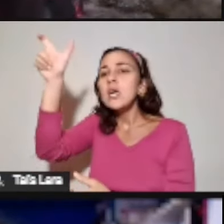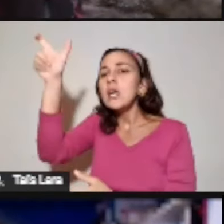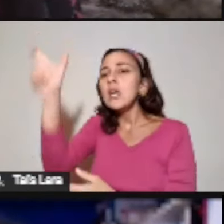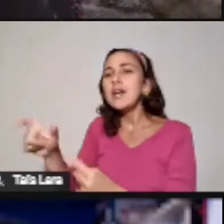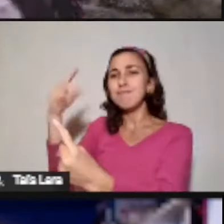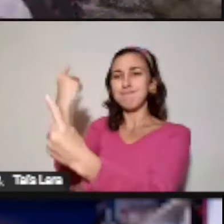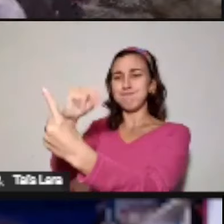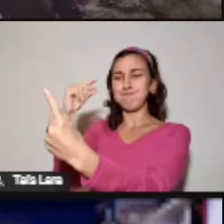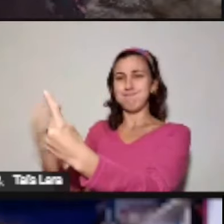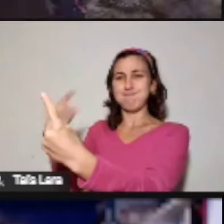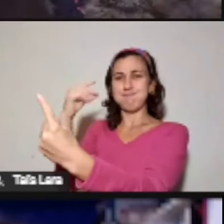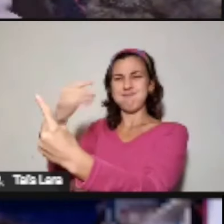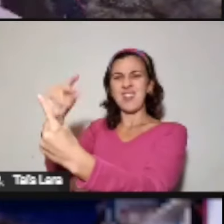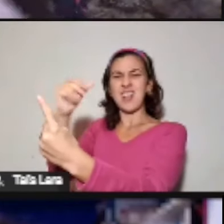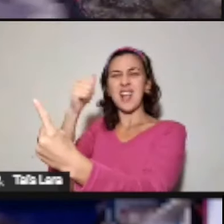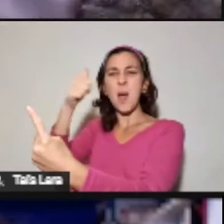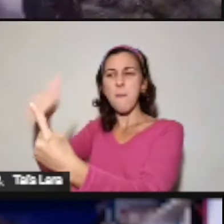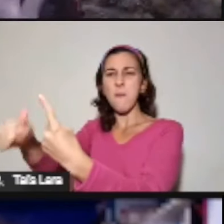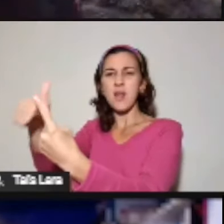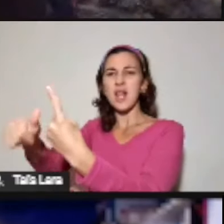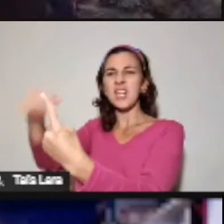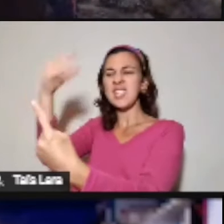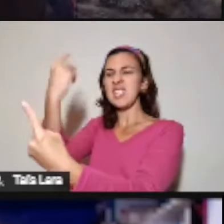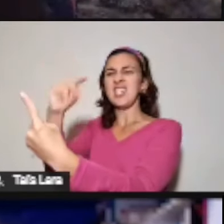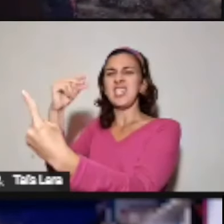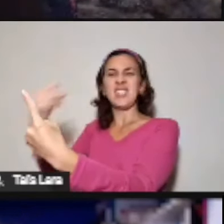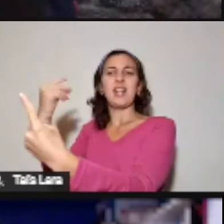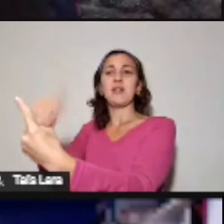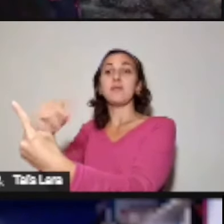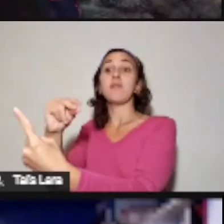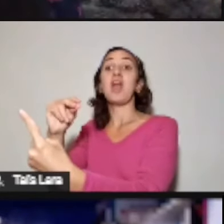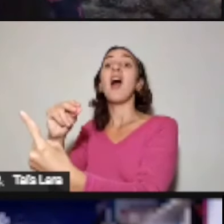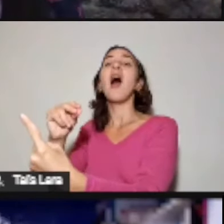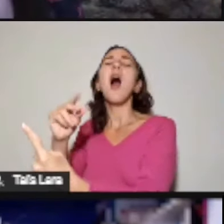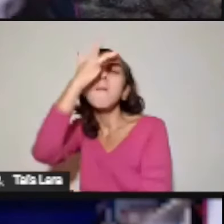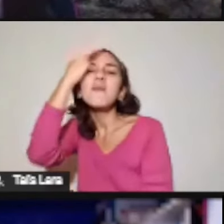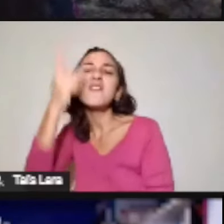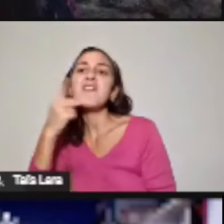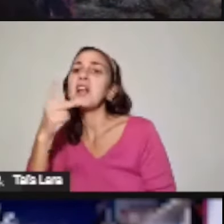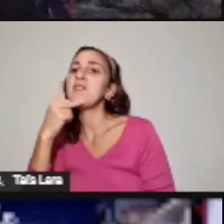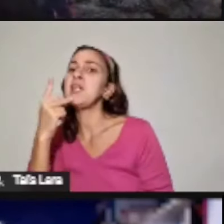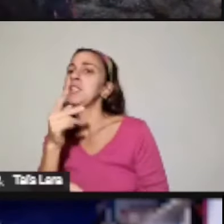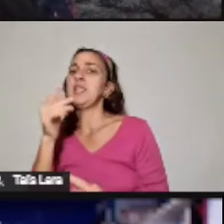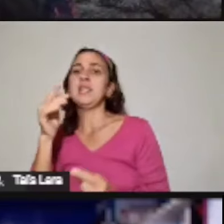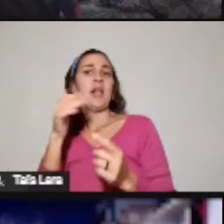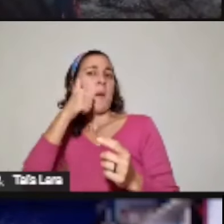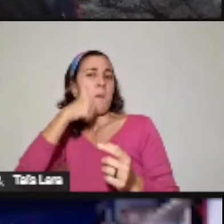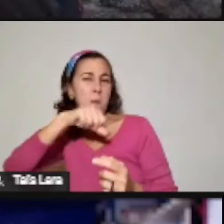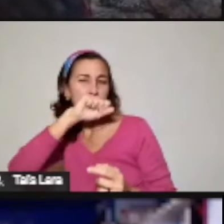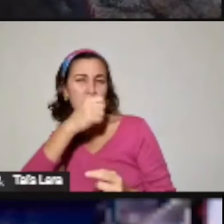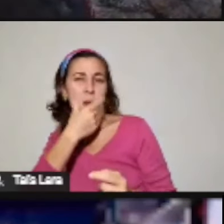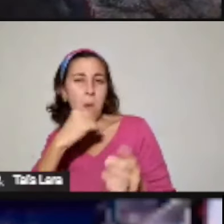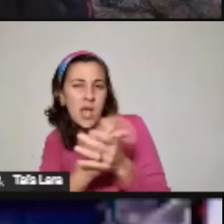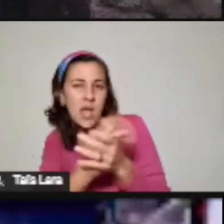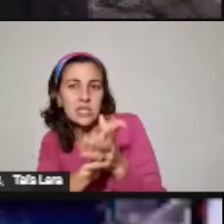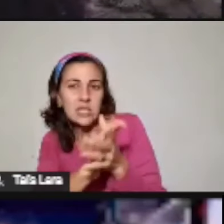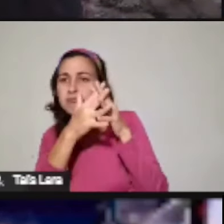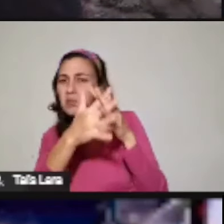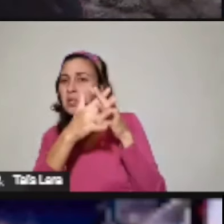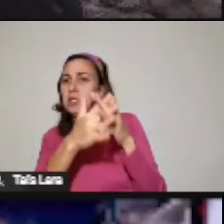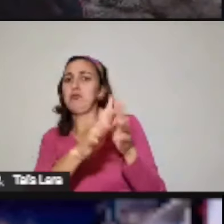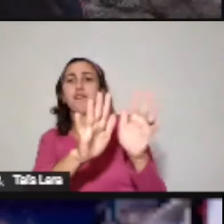né? De se falar, ah, não, ó, em briga de marido e mulher, não se mete a colher. Então, quando se via, e